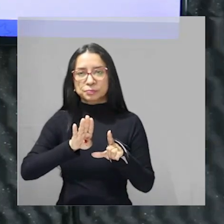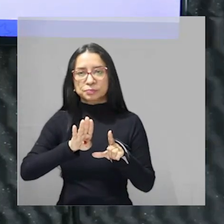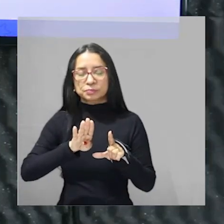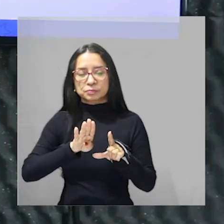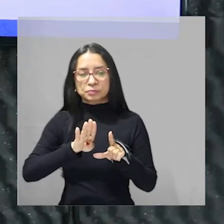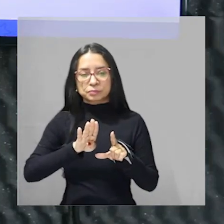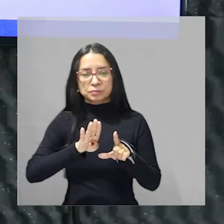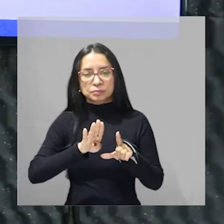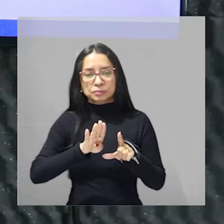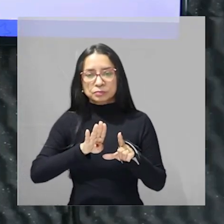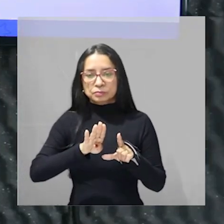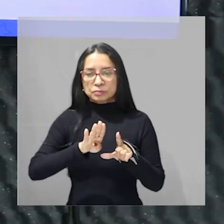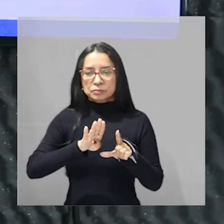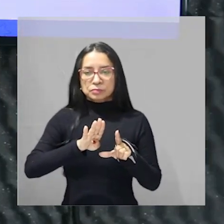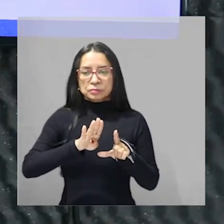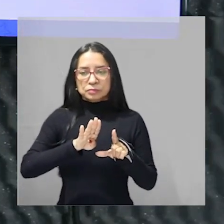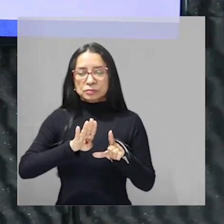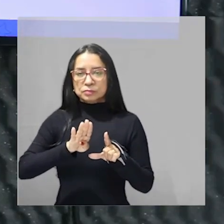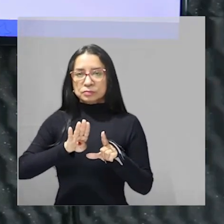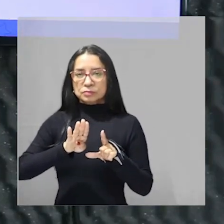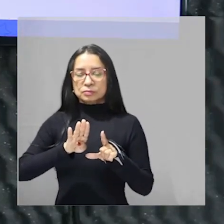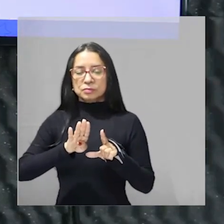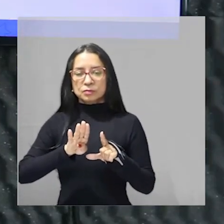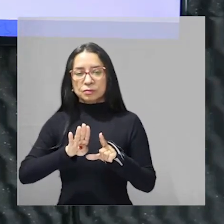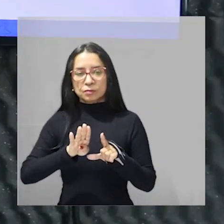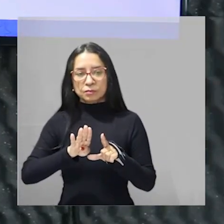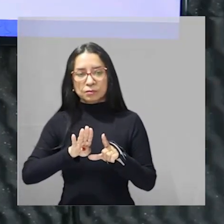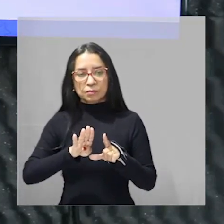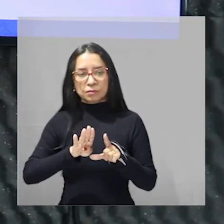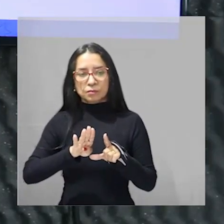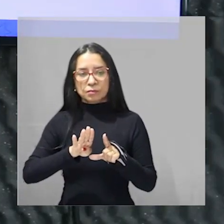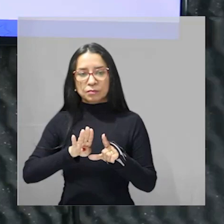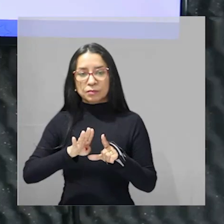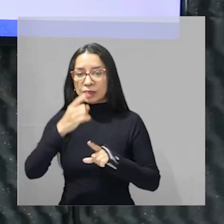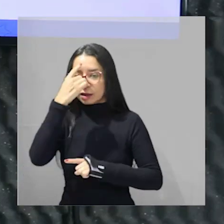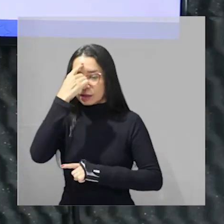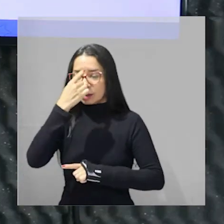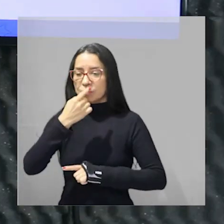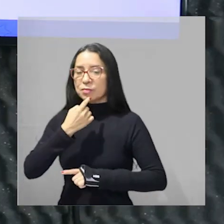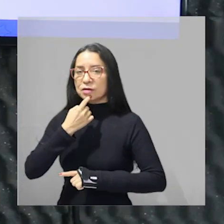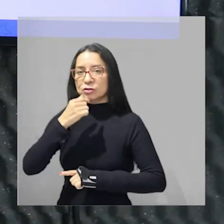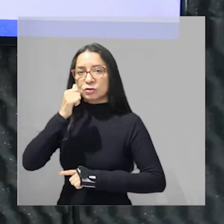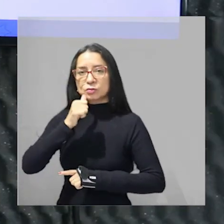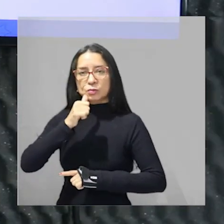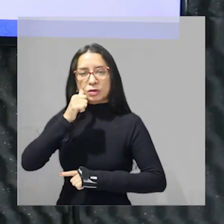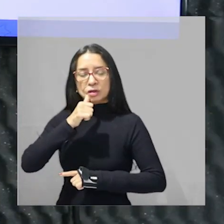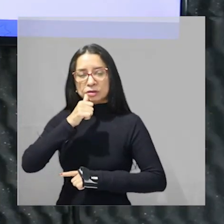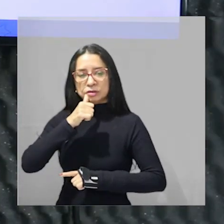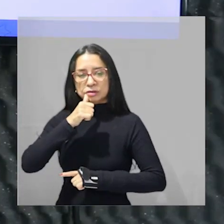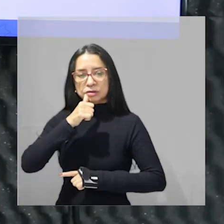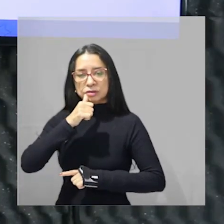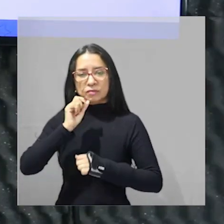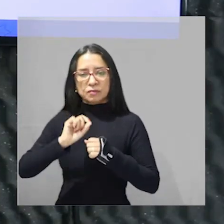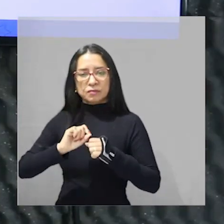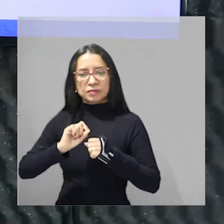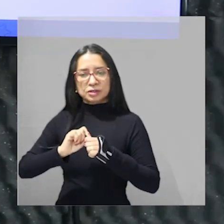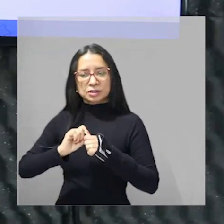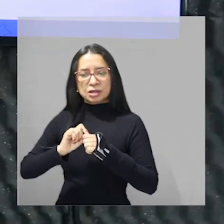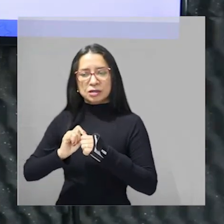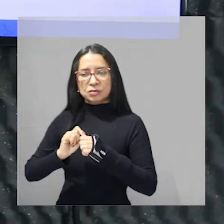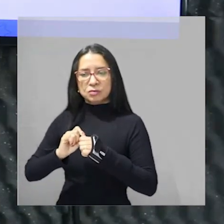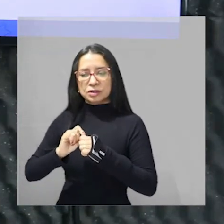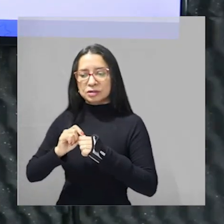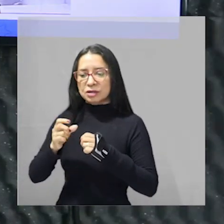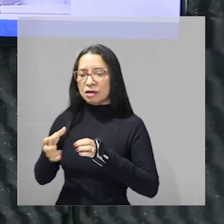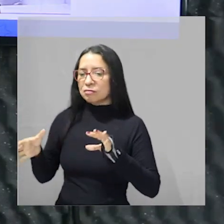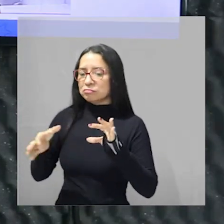mulheres muçulmanas aos padrões estéticos ocidentais. A imagem te mostrou essas mulheres fazendo essa adesão, vamos voltar